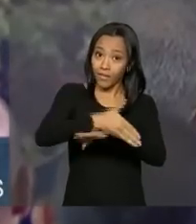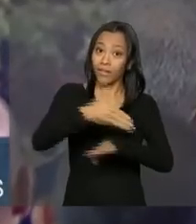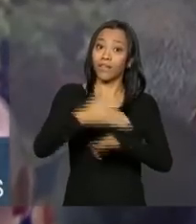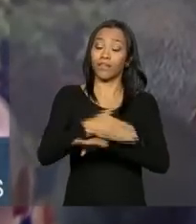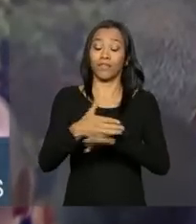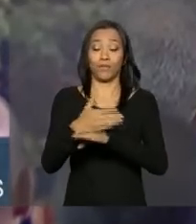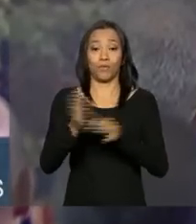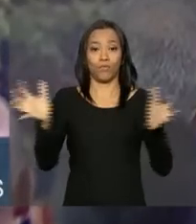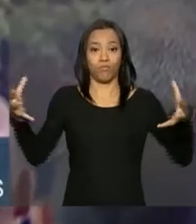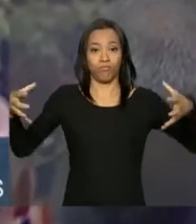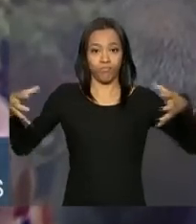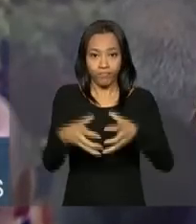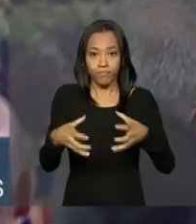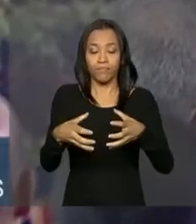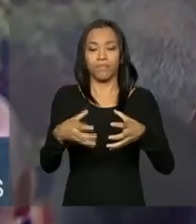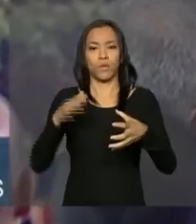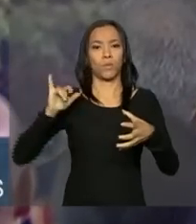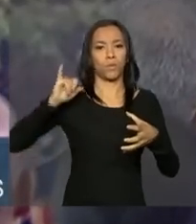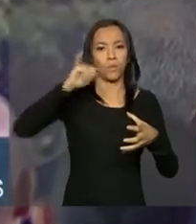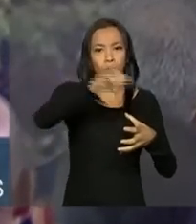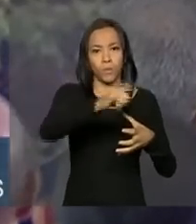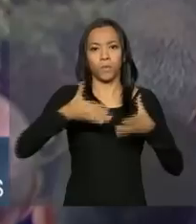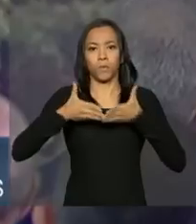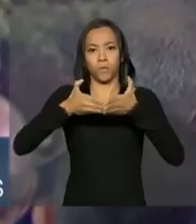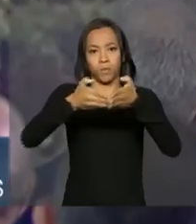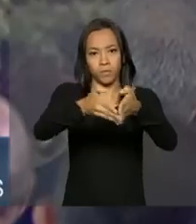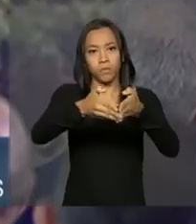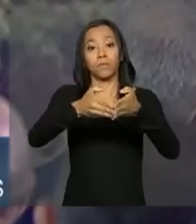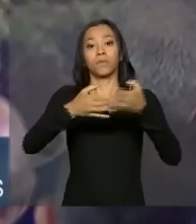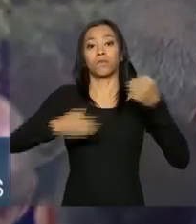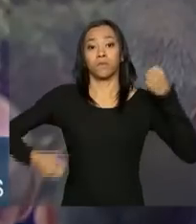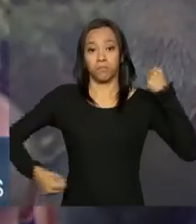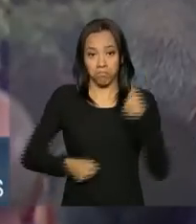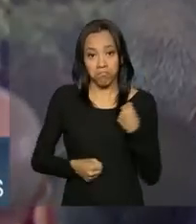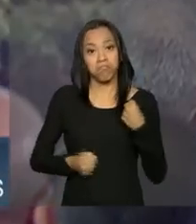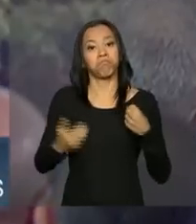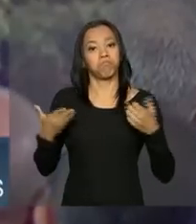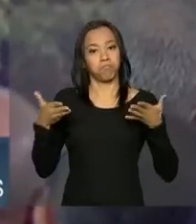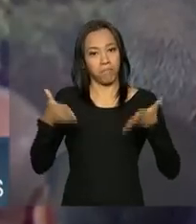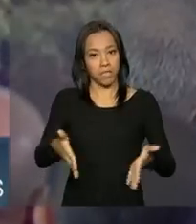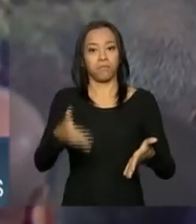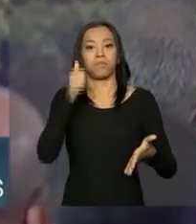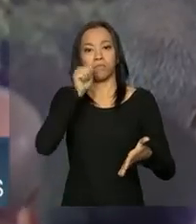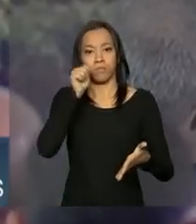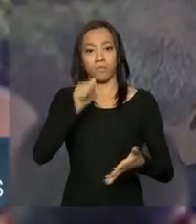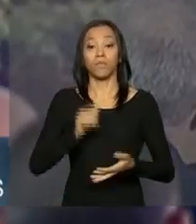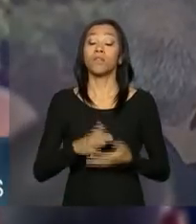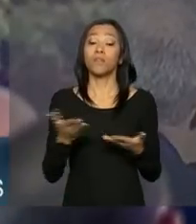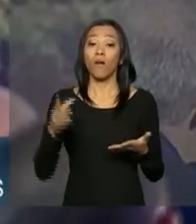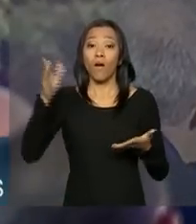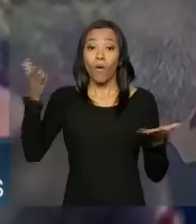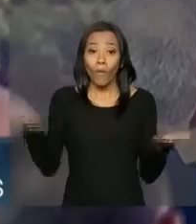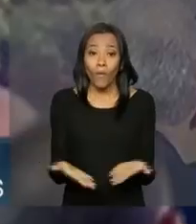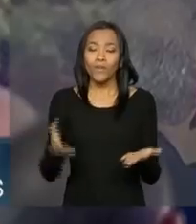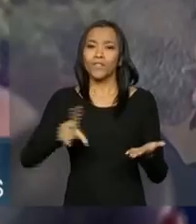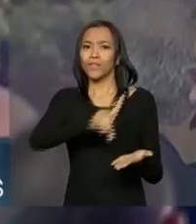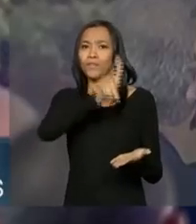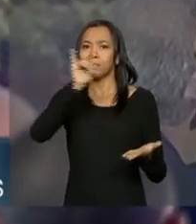Armadas. Então, eu acredito que, de fato, essa é uma